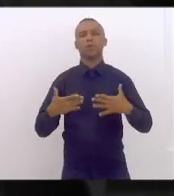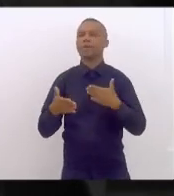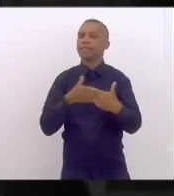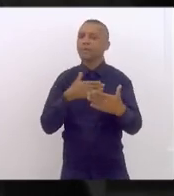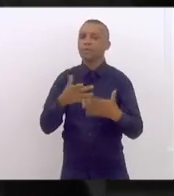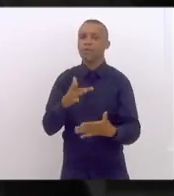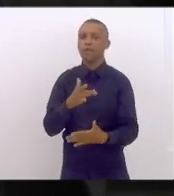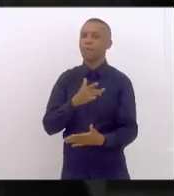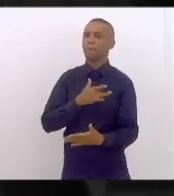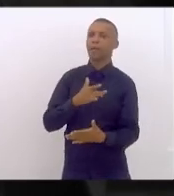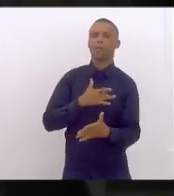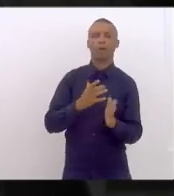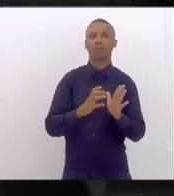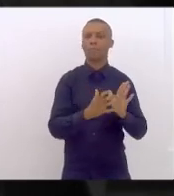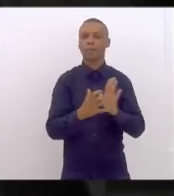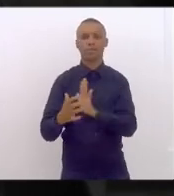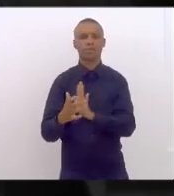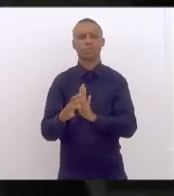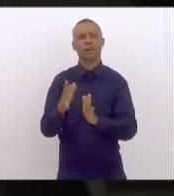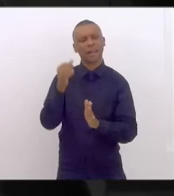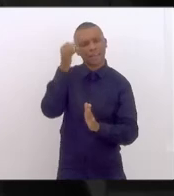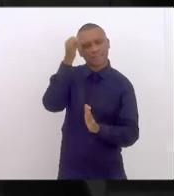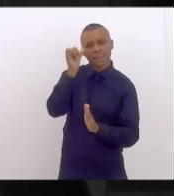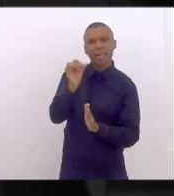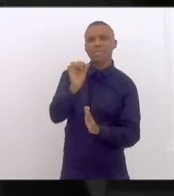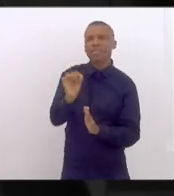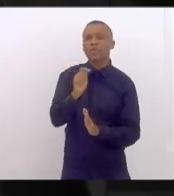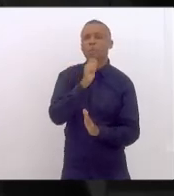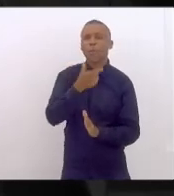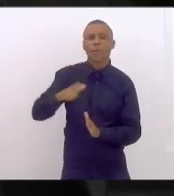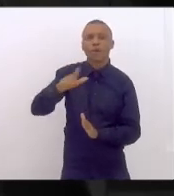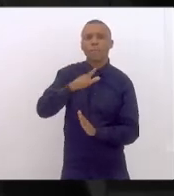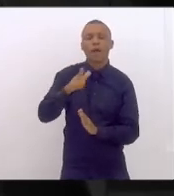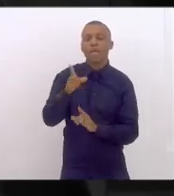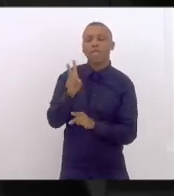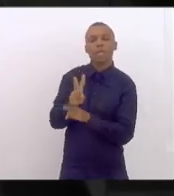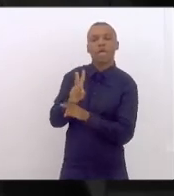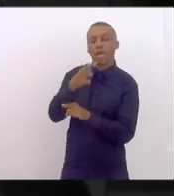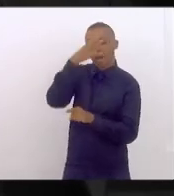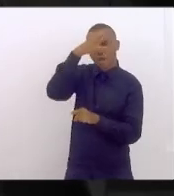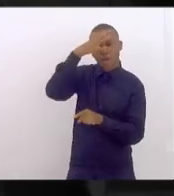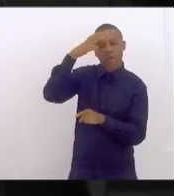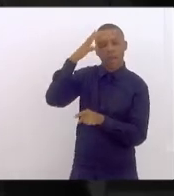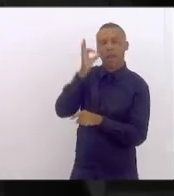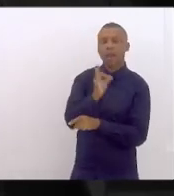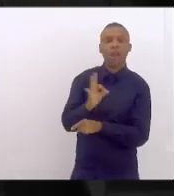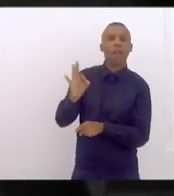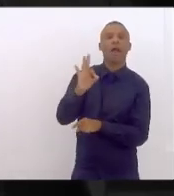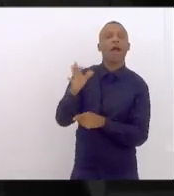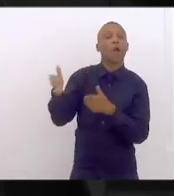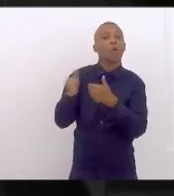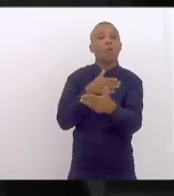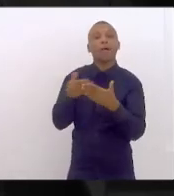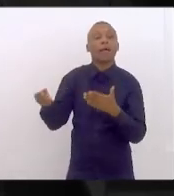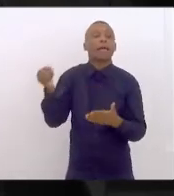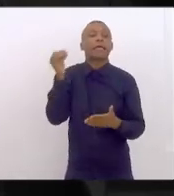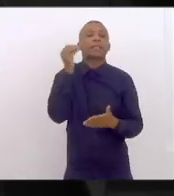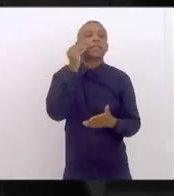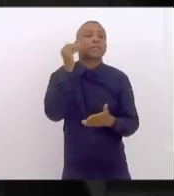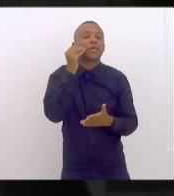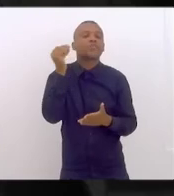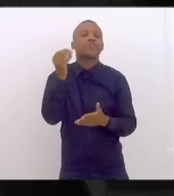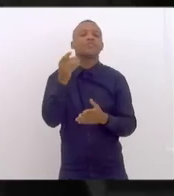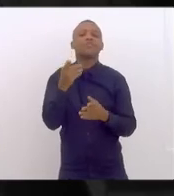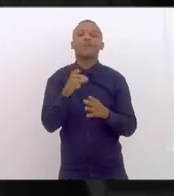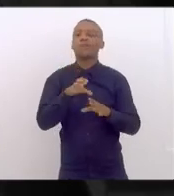nossas paixões partidárias para não dar nenhuma Guarida nenhuma Guarida a qualquer tentativa a